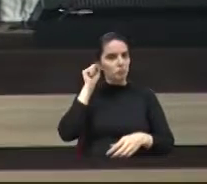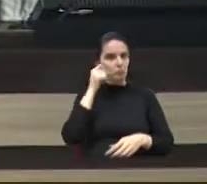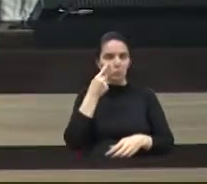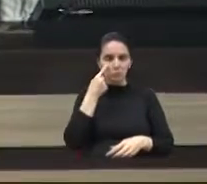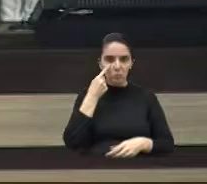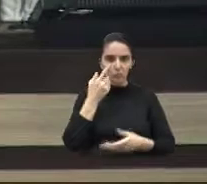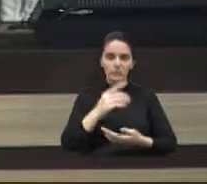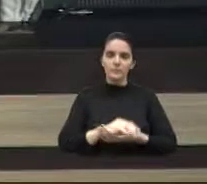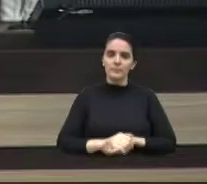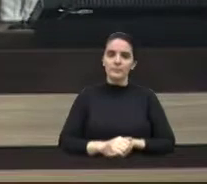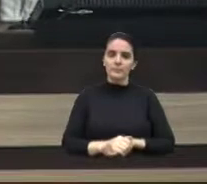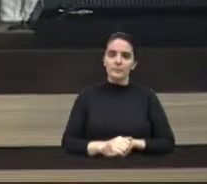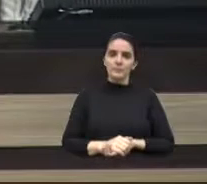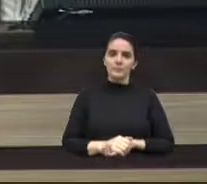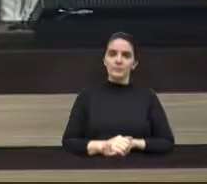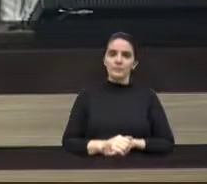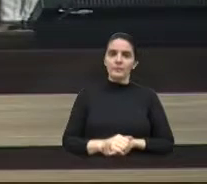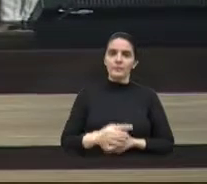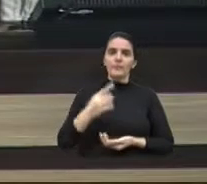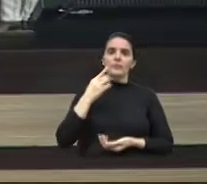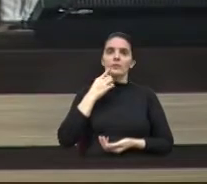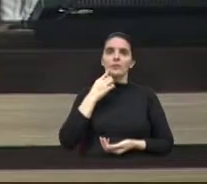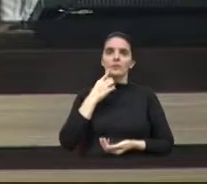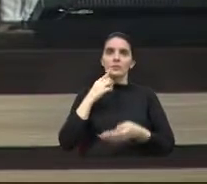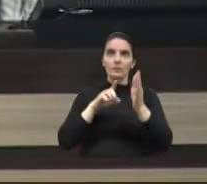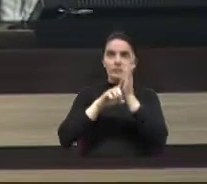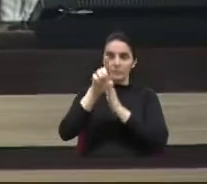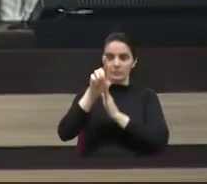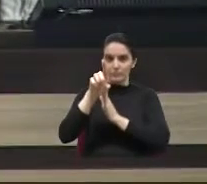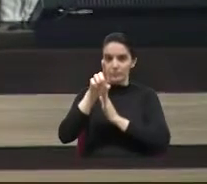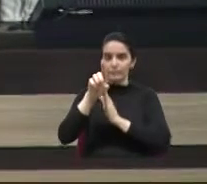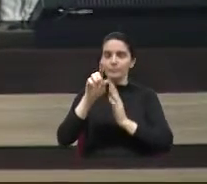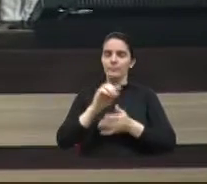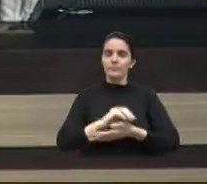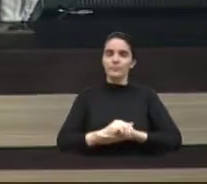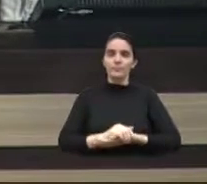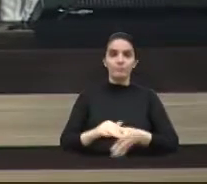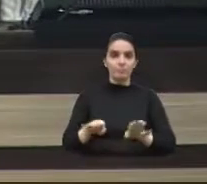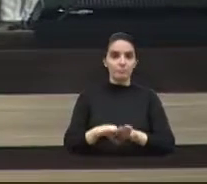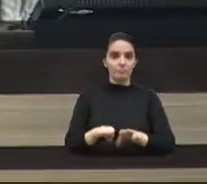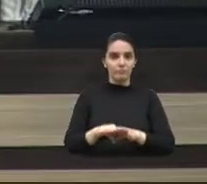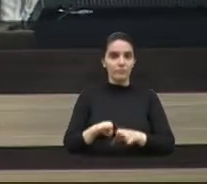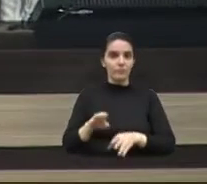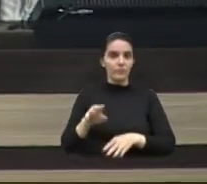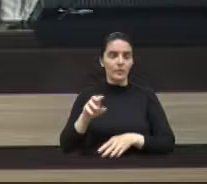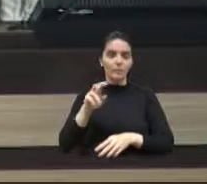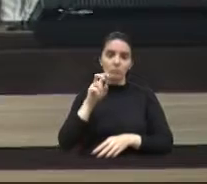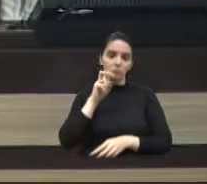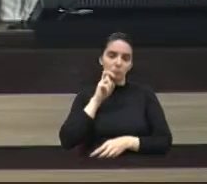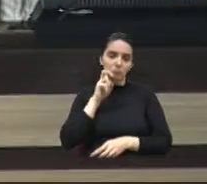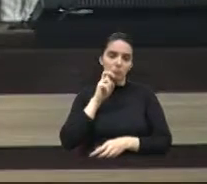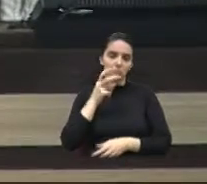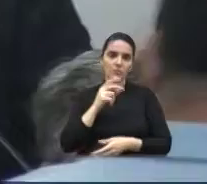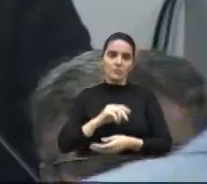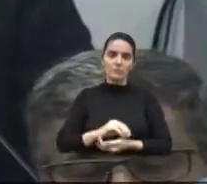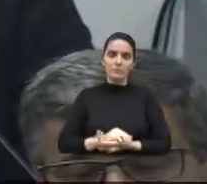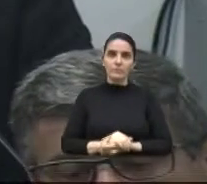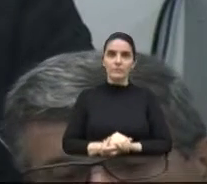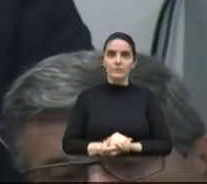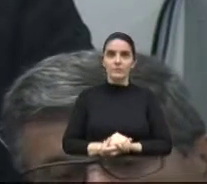esse questionamento que eu fiz, vereadora Constância e vereadora Lubogo, na quinta-feira.